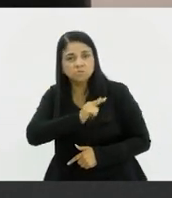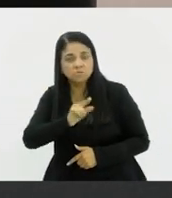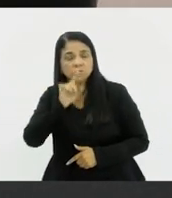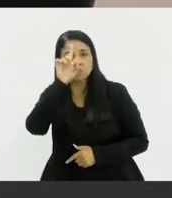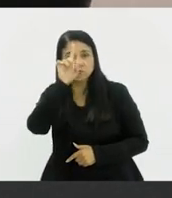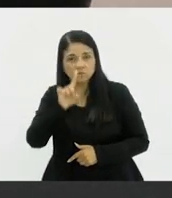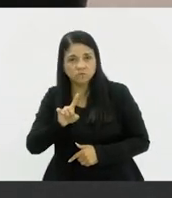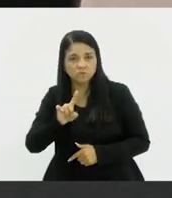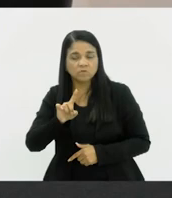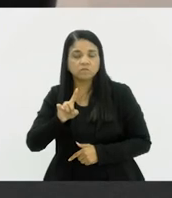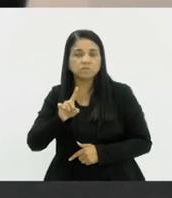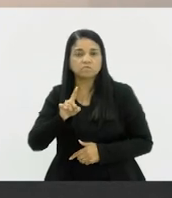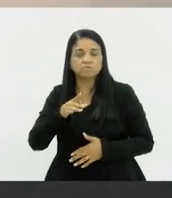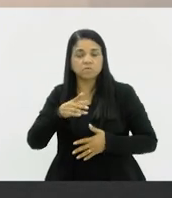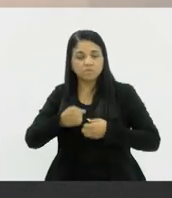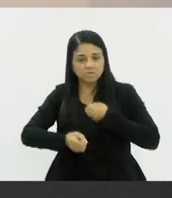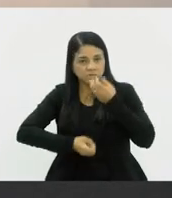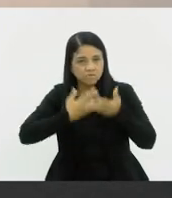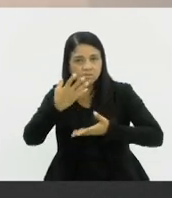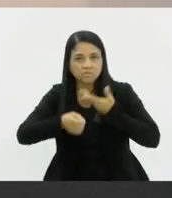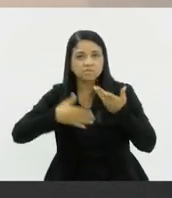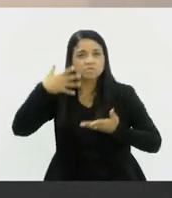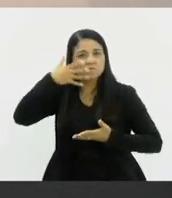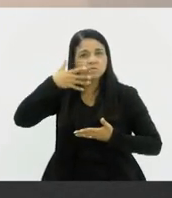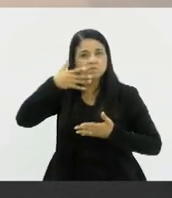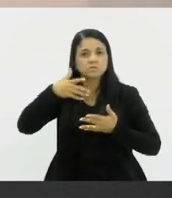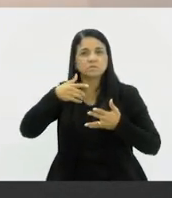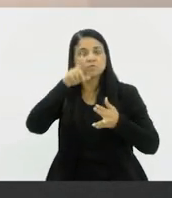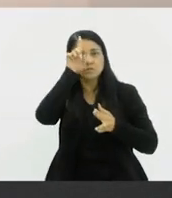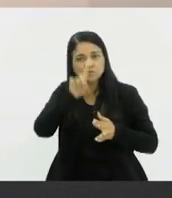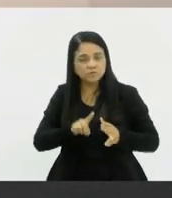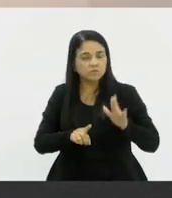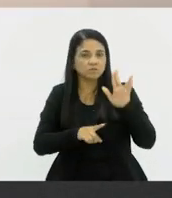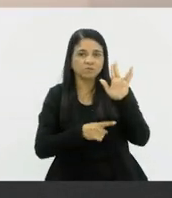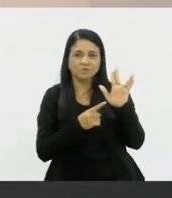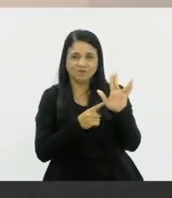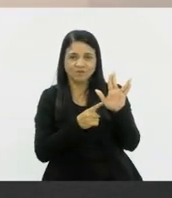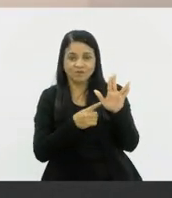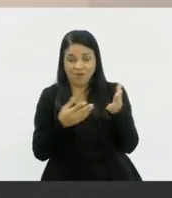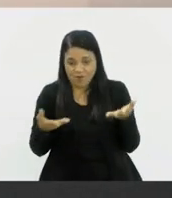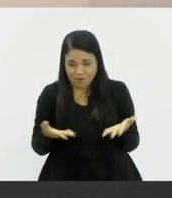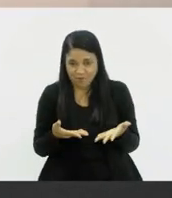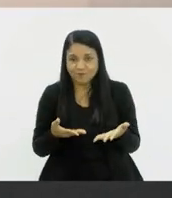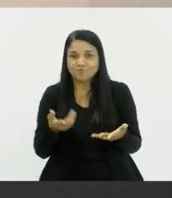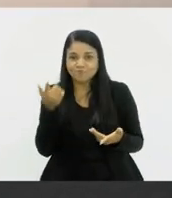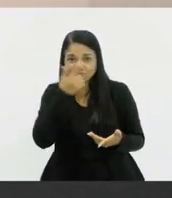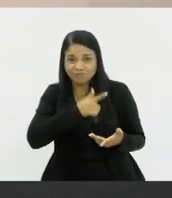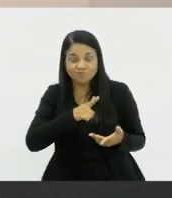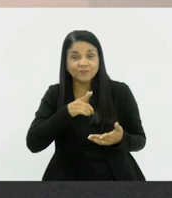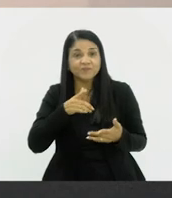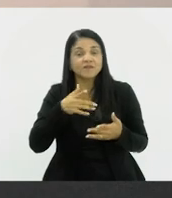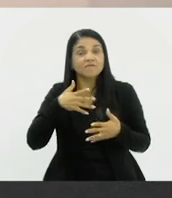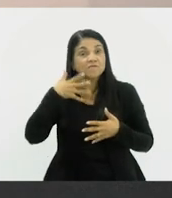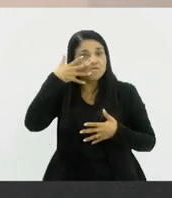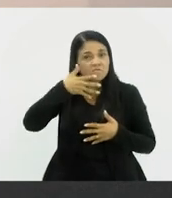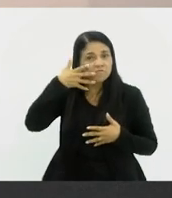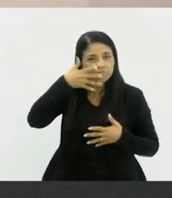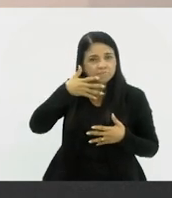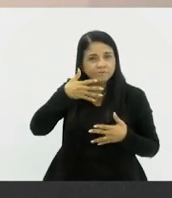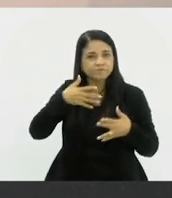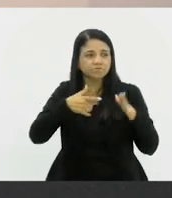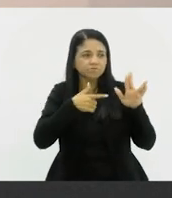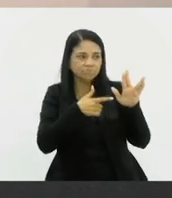de falar sobre maconha que é um direito que a gente tá exercendo aqui agora nesse momento Porque até então falar sobre maconha falar sobre o uso de